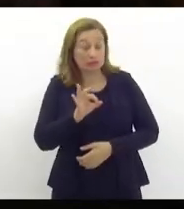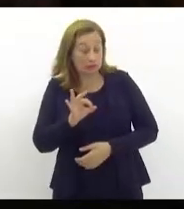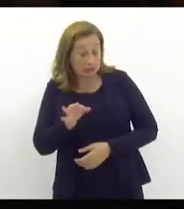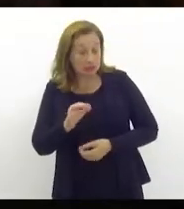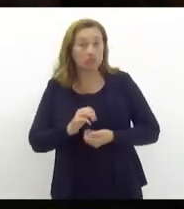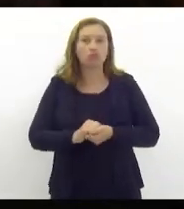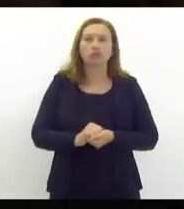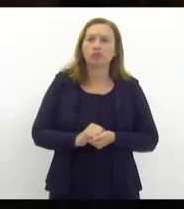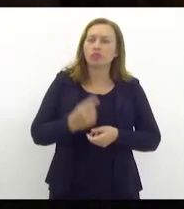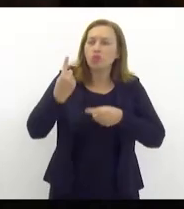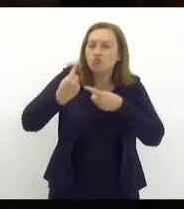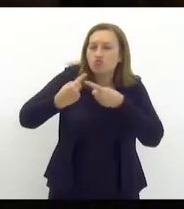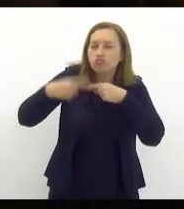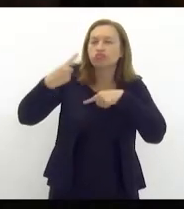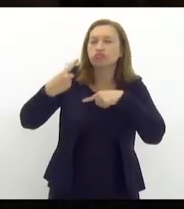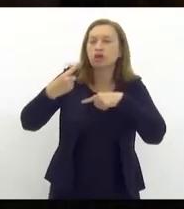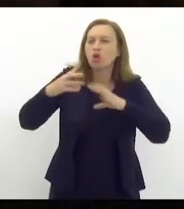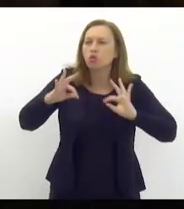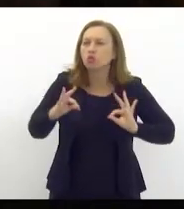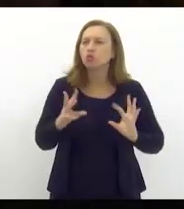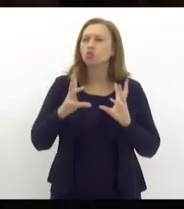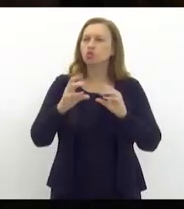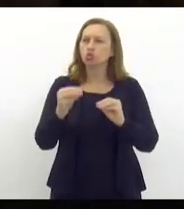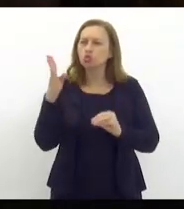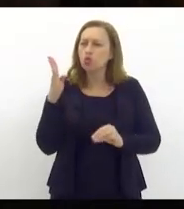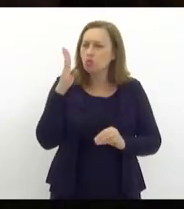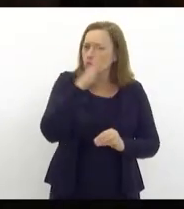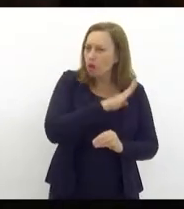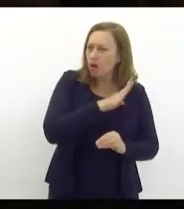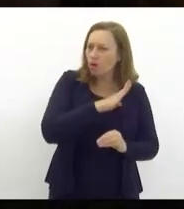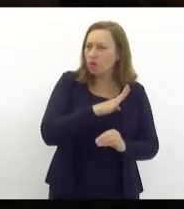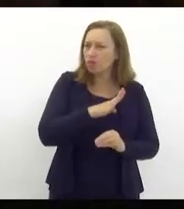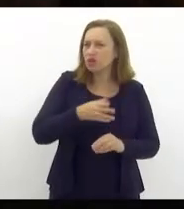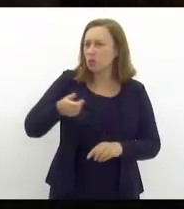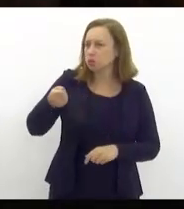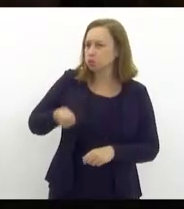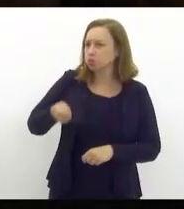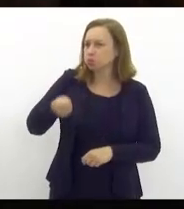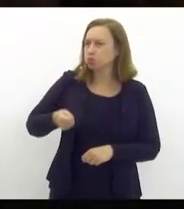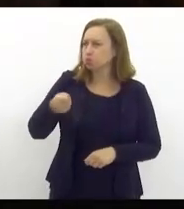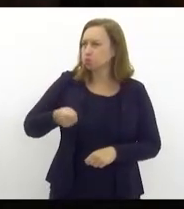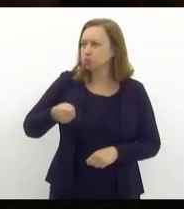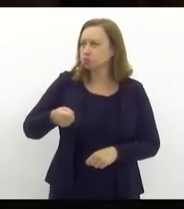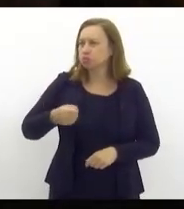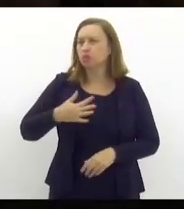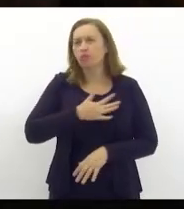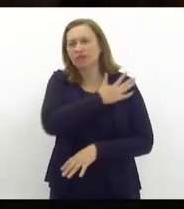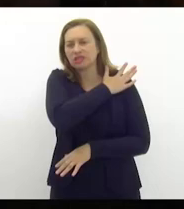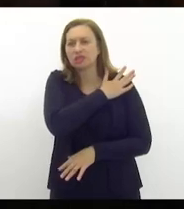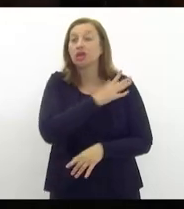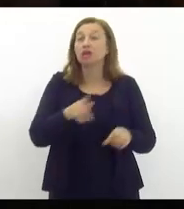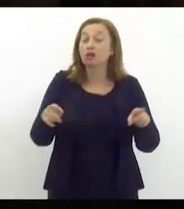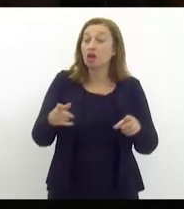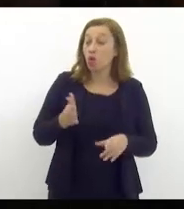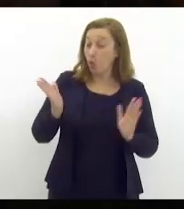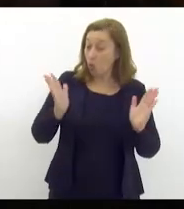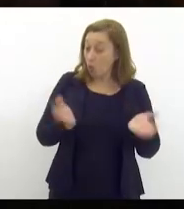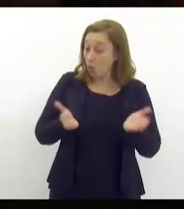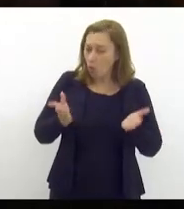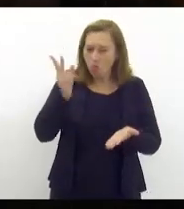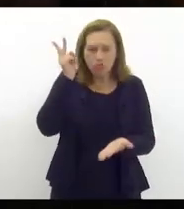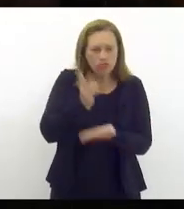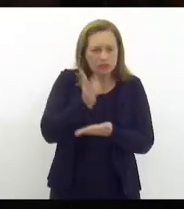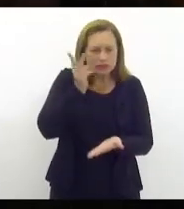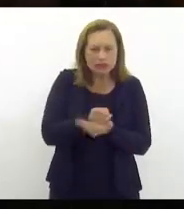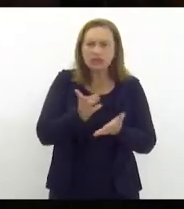obviamente, superasse todos os males causados pela ditadura militar, inclusive, ainda hoje, mesmo com